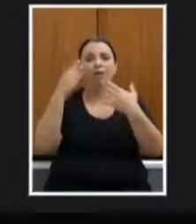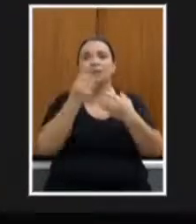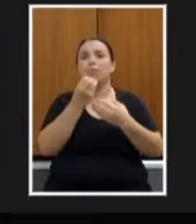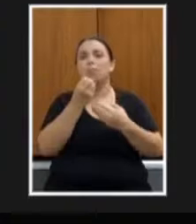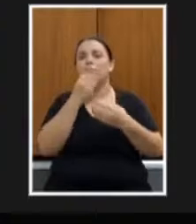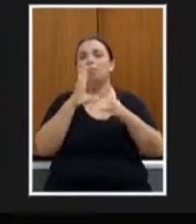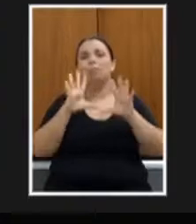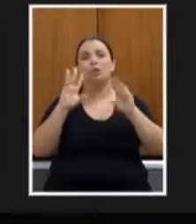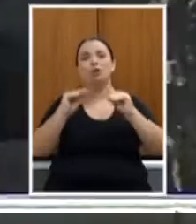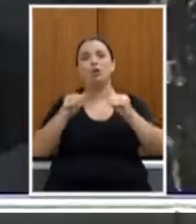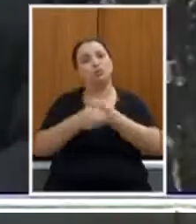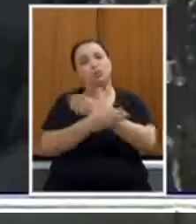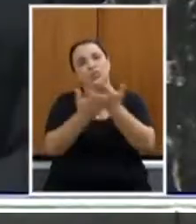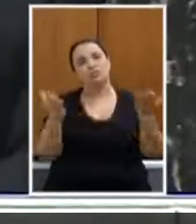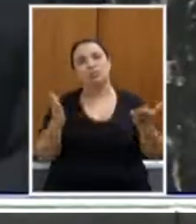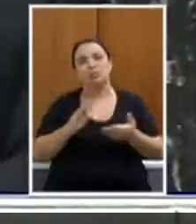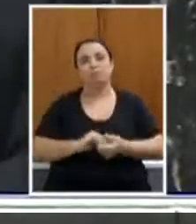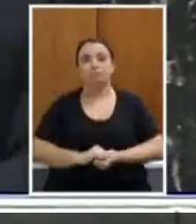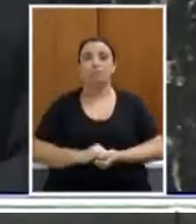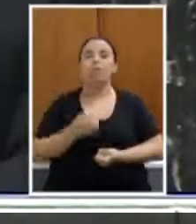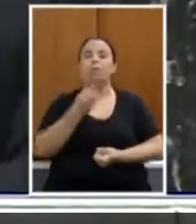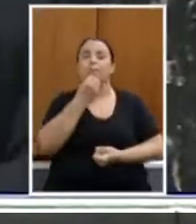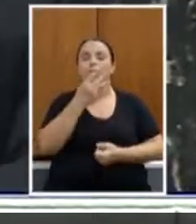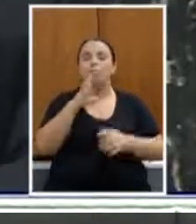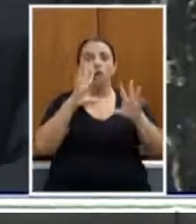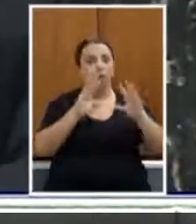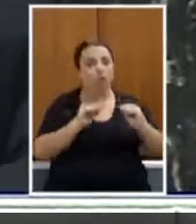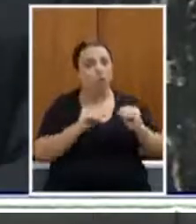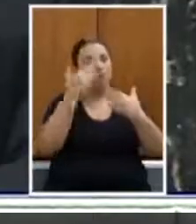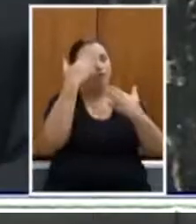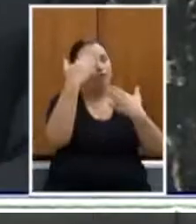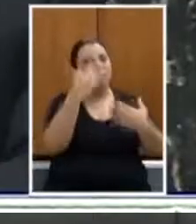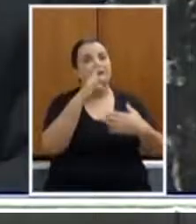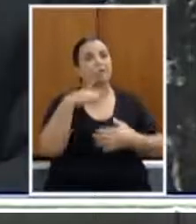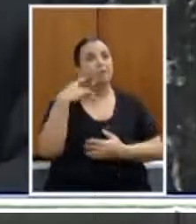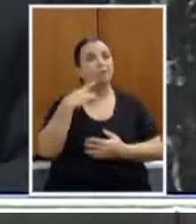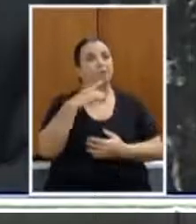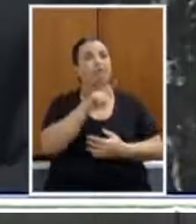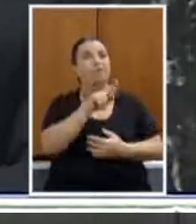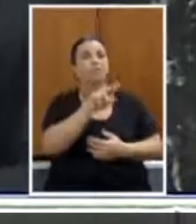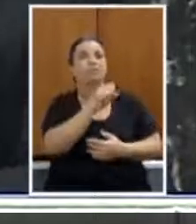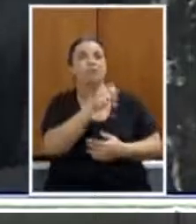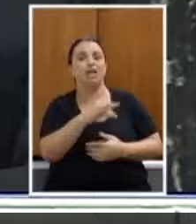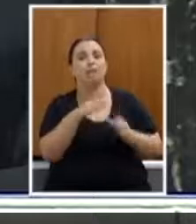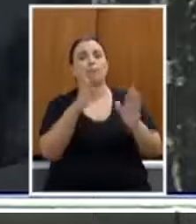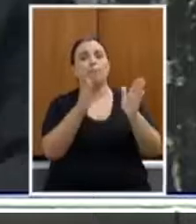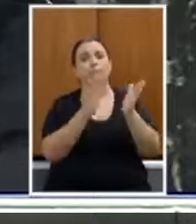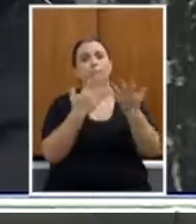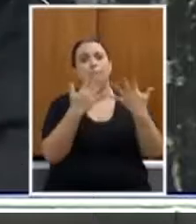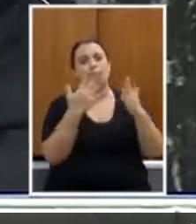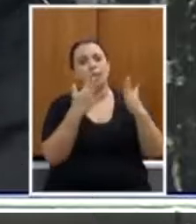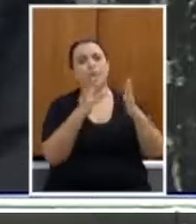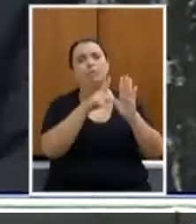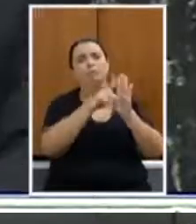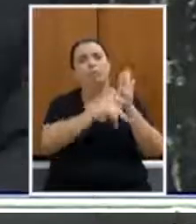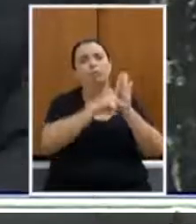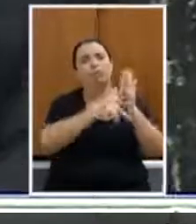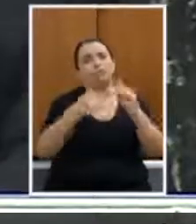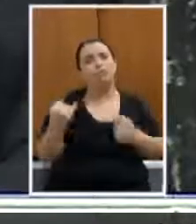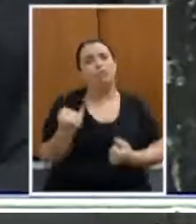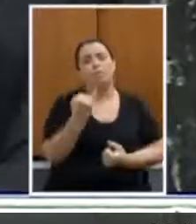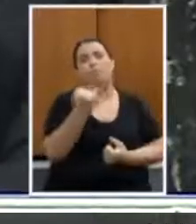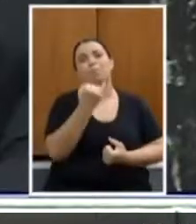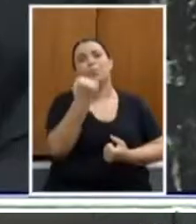todos. Boa noite, muito obrigado, deputado Gustavo Santana. Parabéns por um projeto tão importante